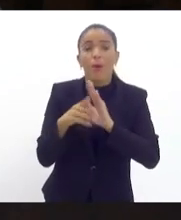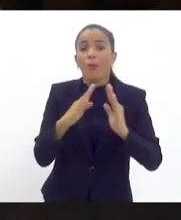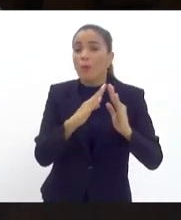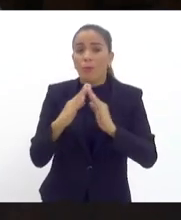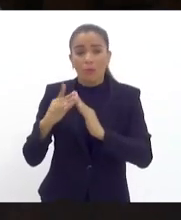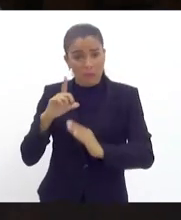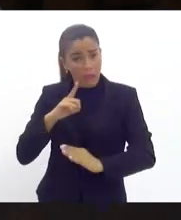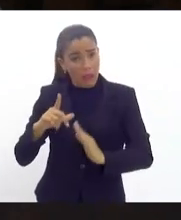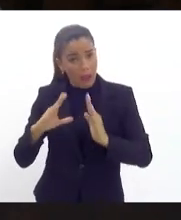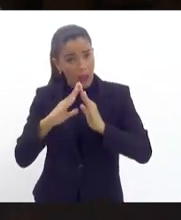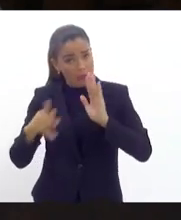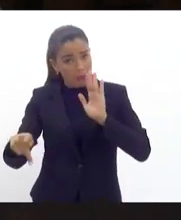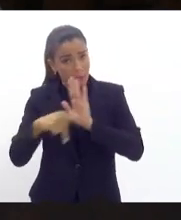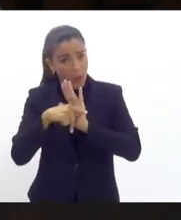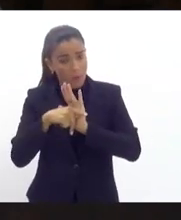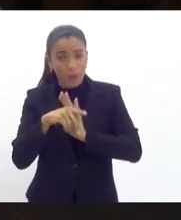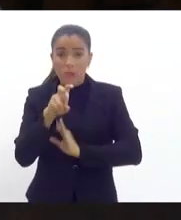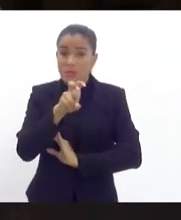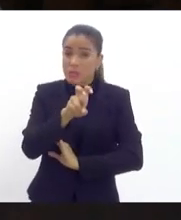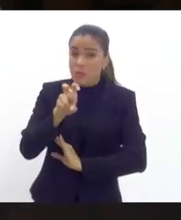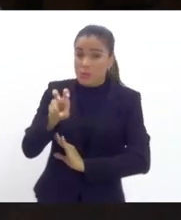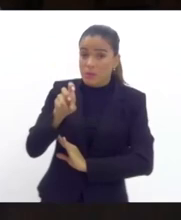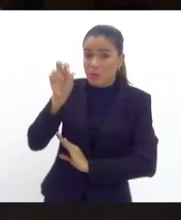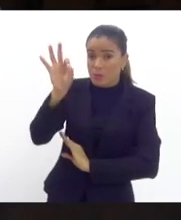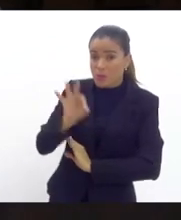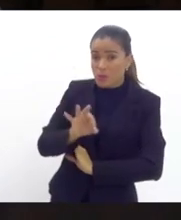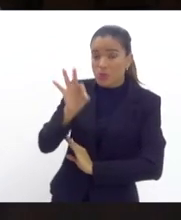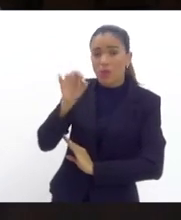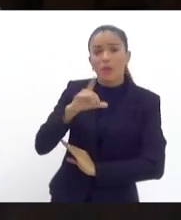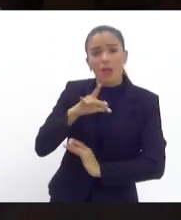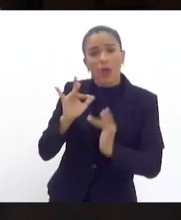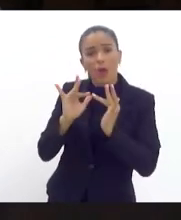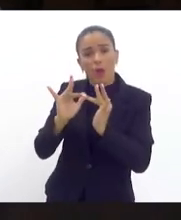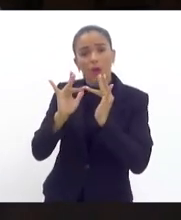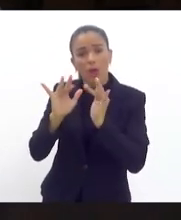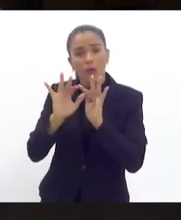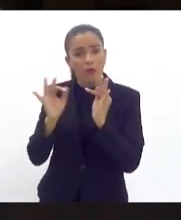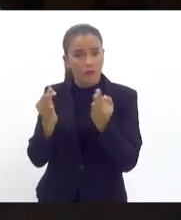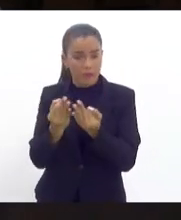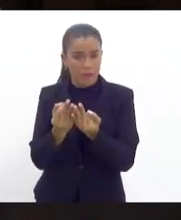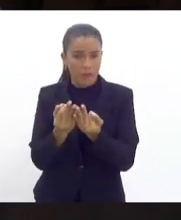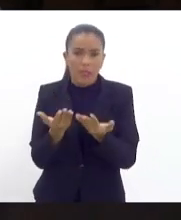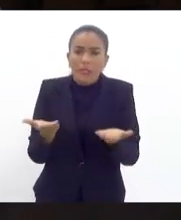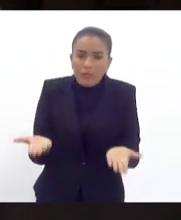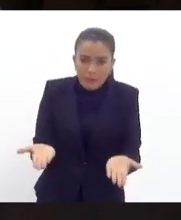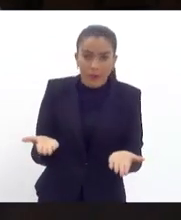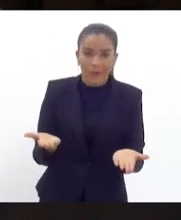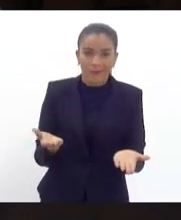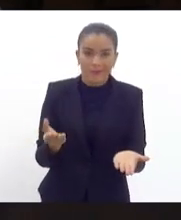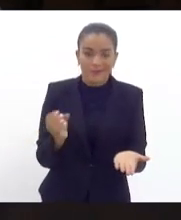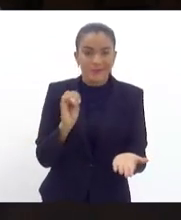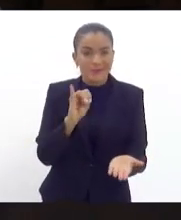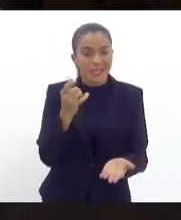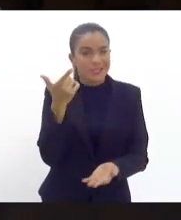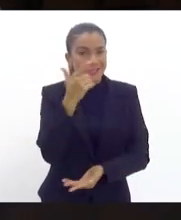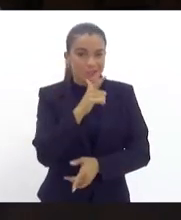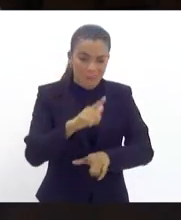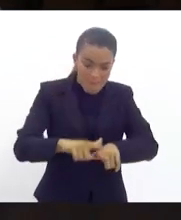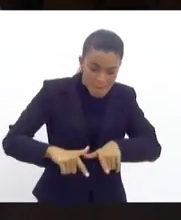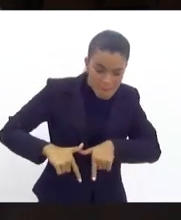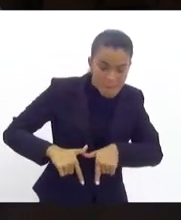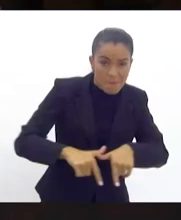fixa e 55% ainda mantém contato com a família Então se a gente tivesse uma efetividade